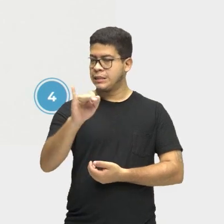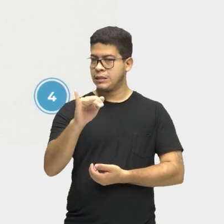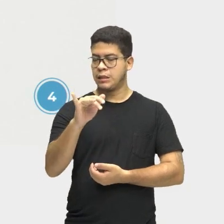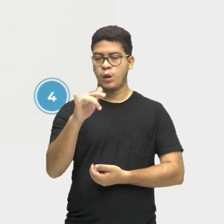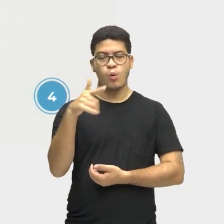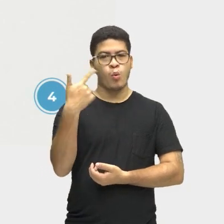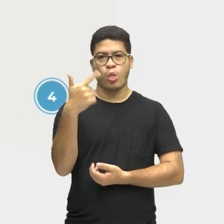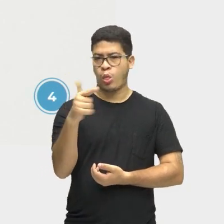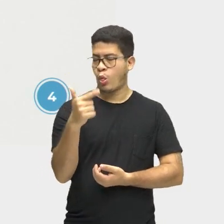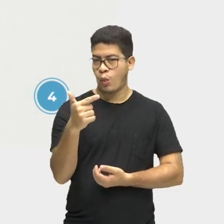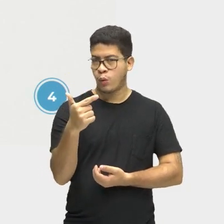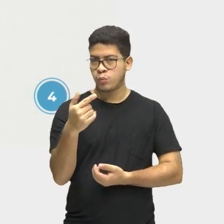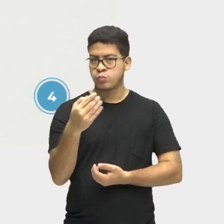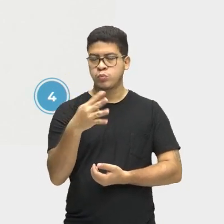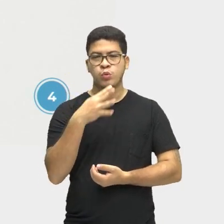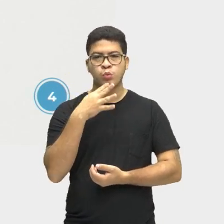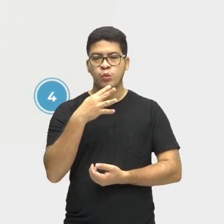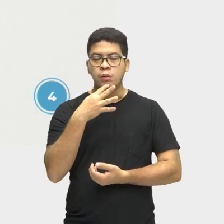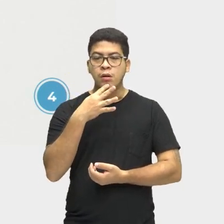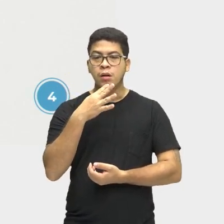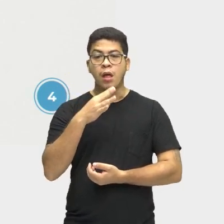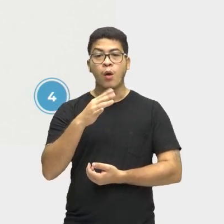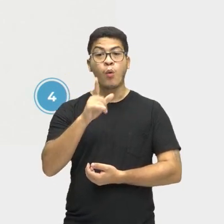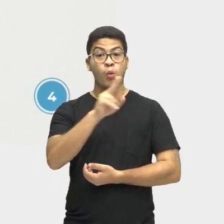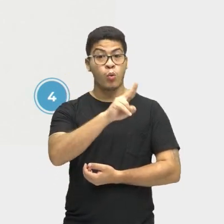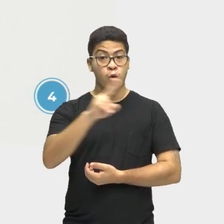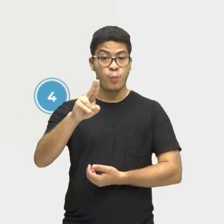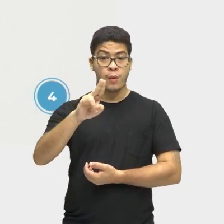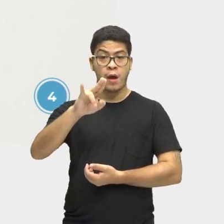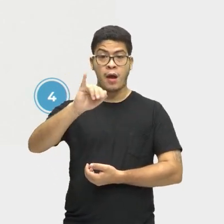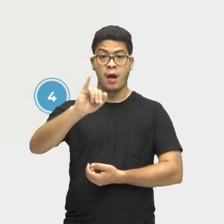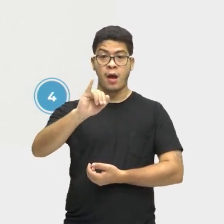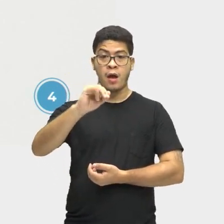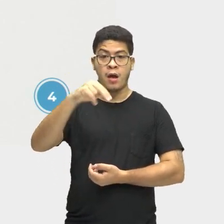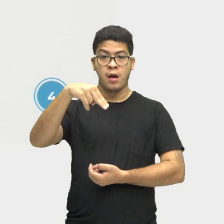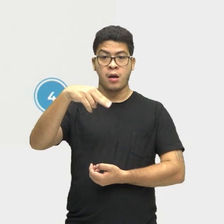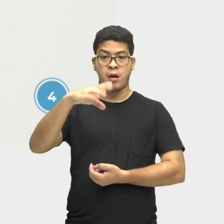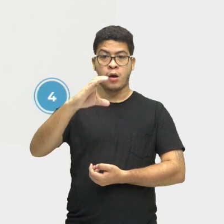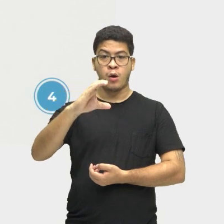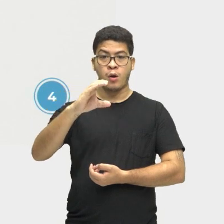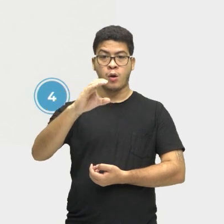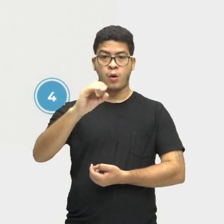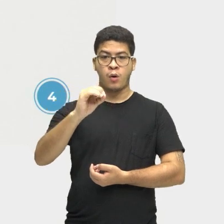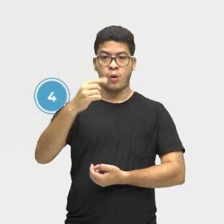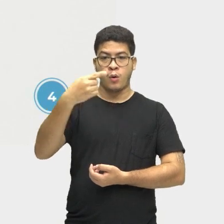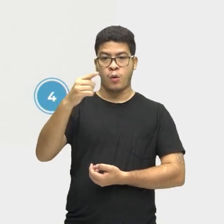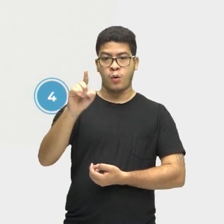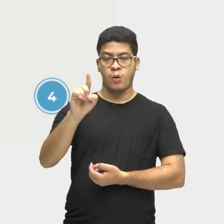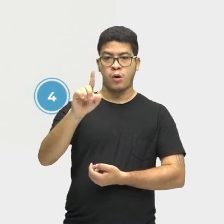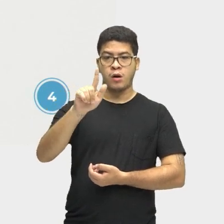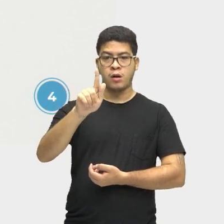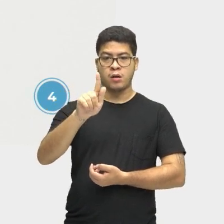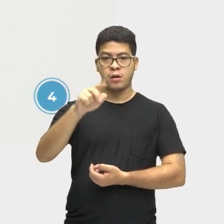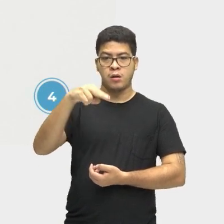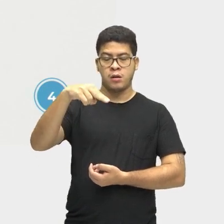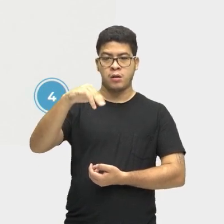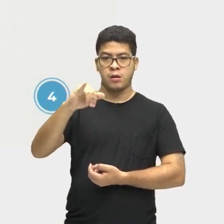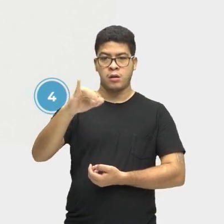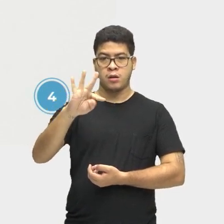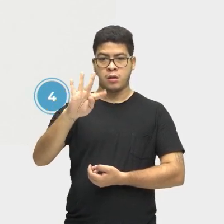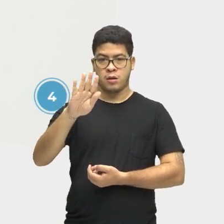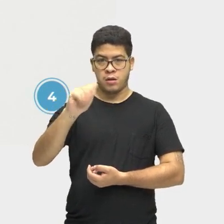que significa termo a determinar. Termo a determinar, isso que significa incógnita. É aquilo que a gente não